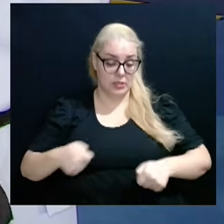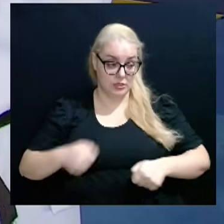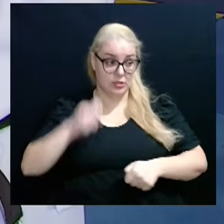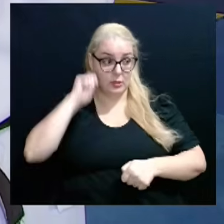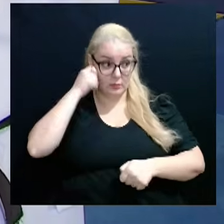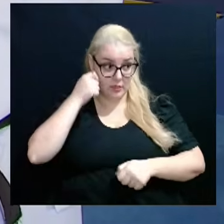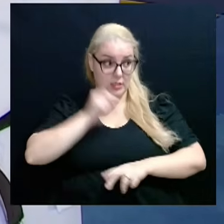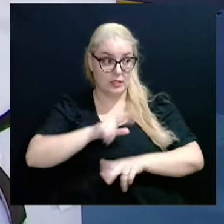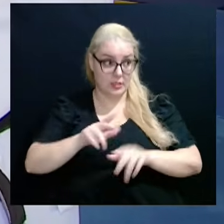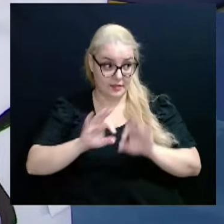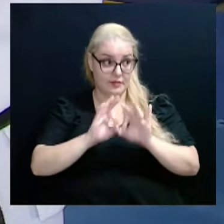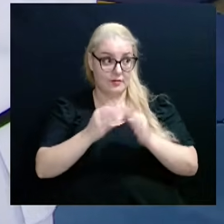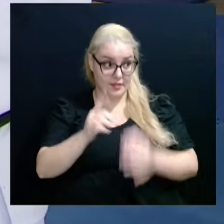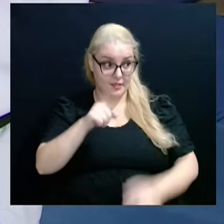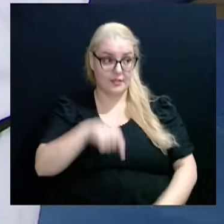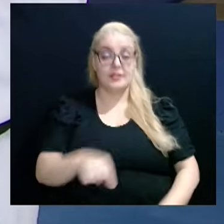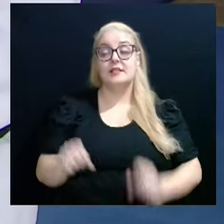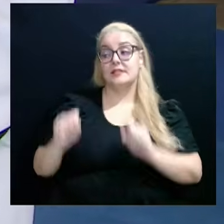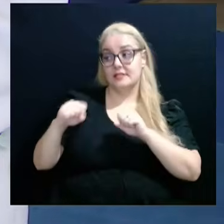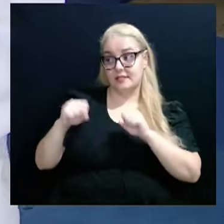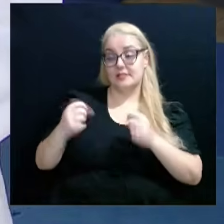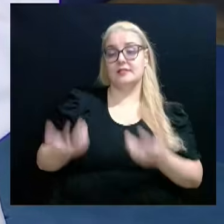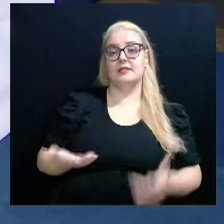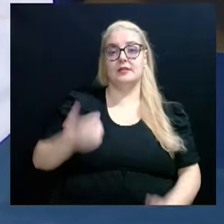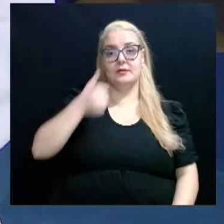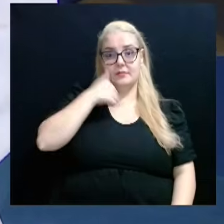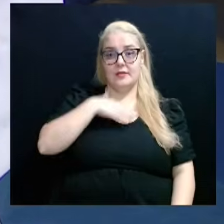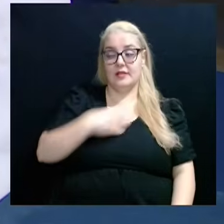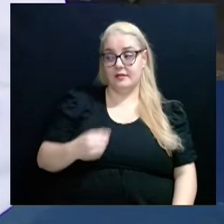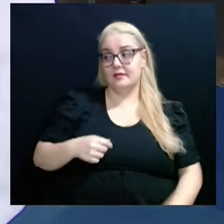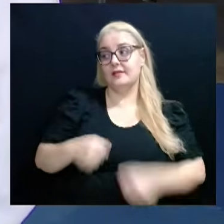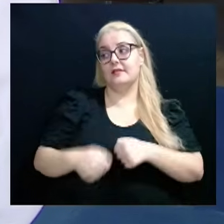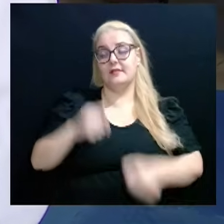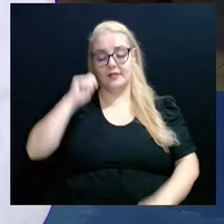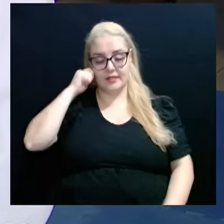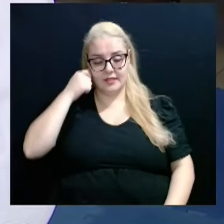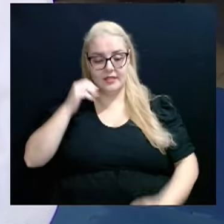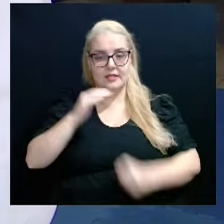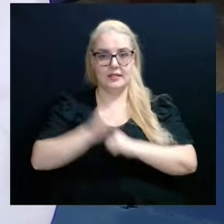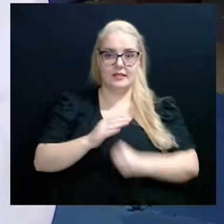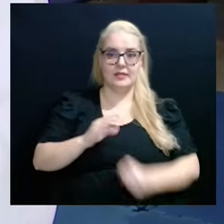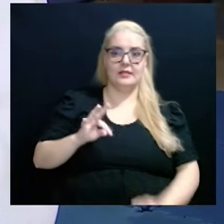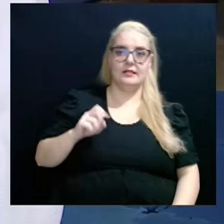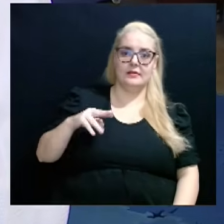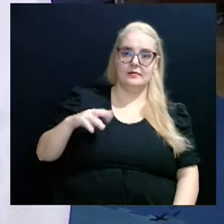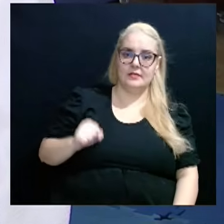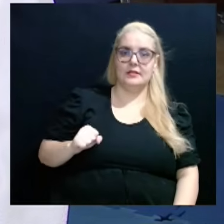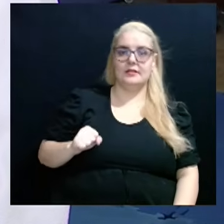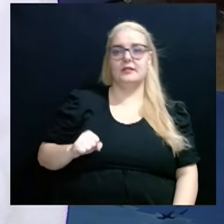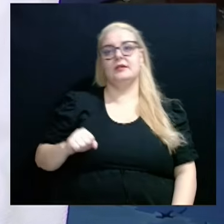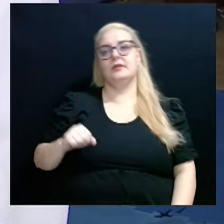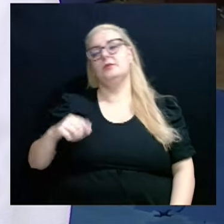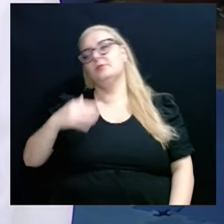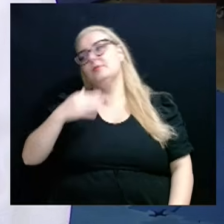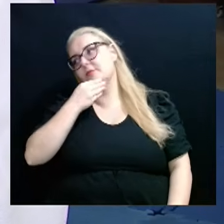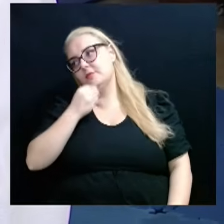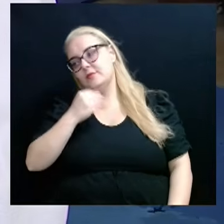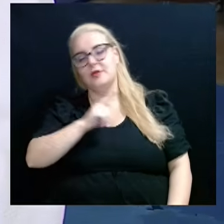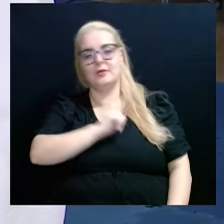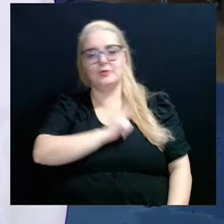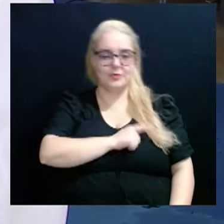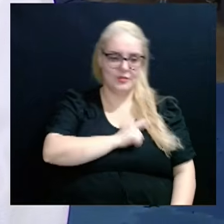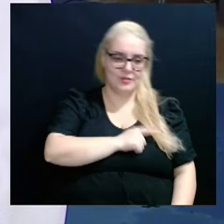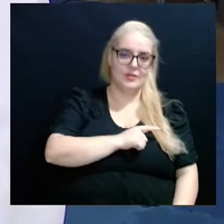né? Sim, sim. Minha filha, faixa preta, né? Sensei Tamiri, Sensei Yuri, meu genro, faixa preta também, Sensei